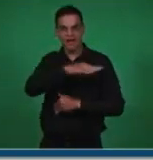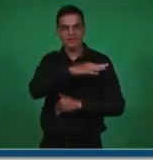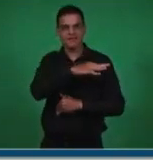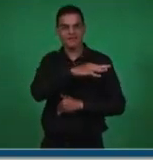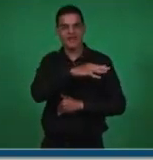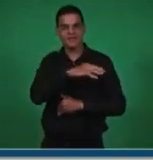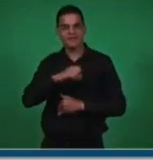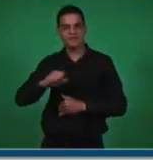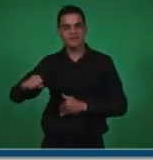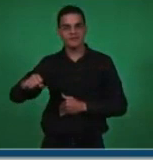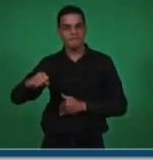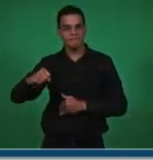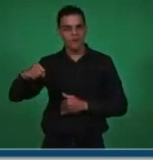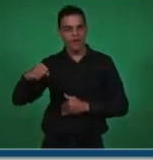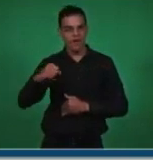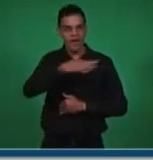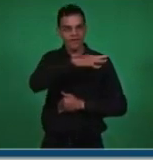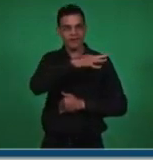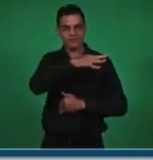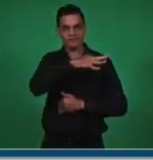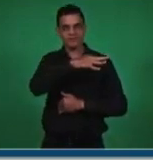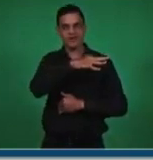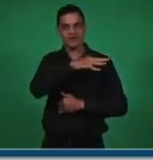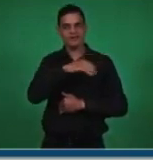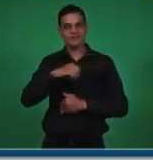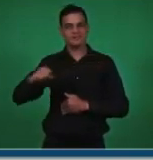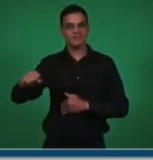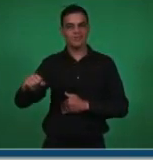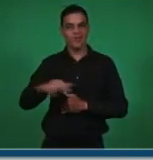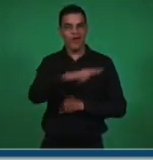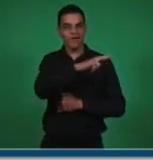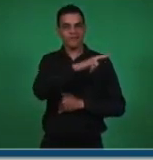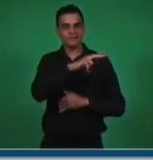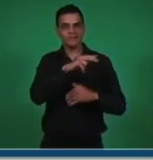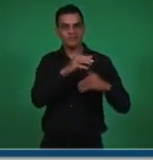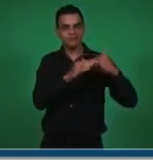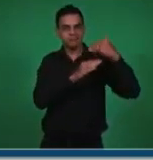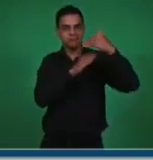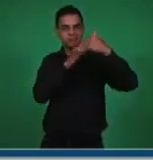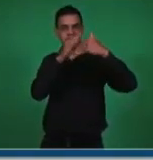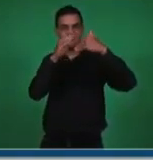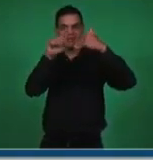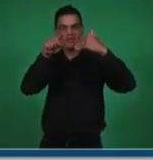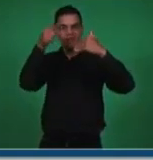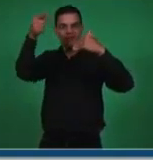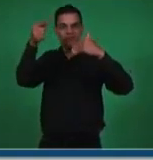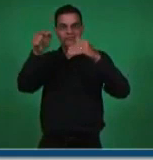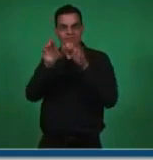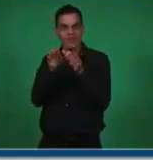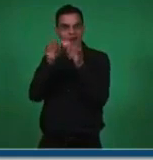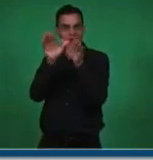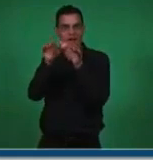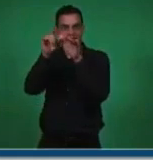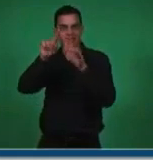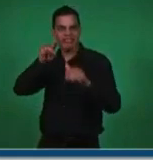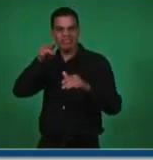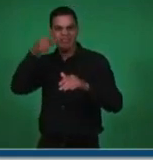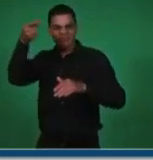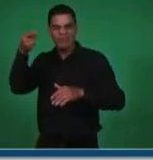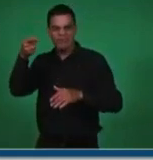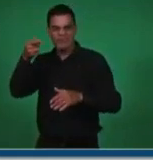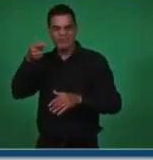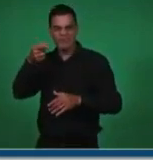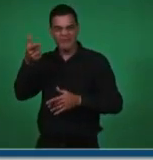um réptil, representado por um lagarto. Mais milhões de anos, uma ave. E depois uma vaca.